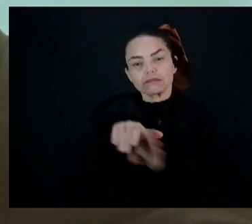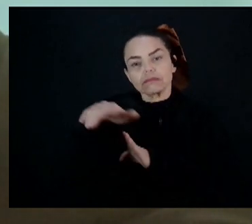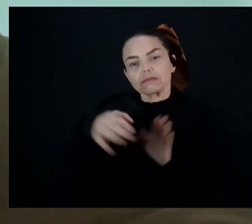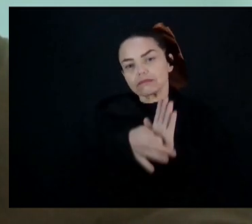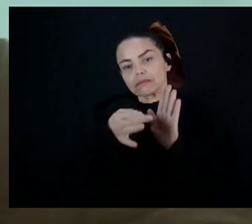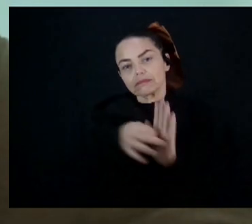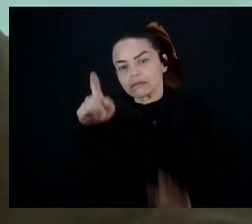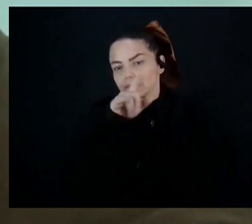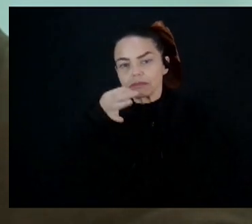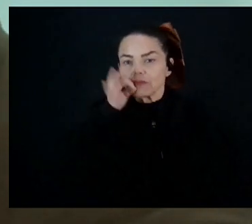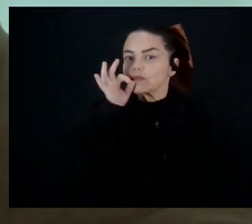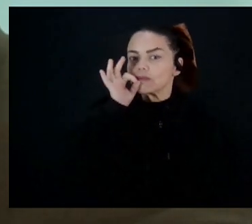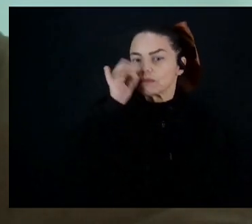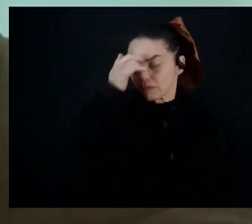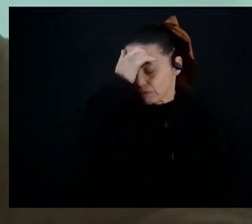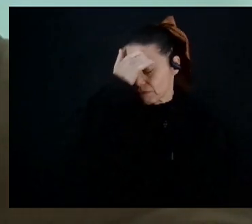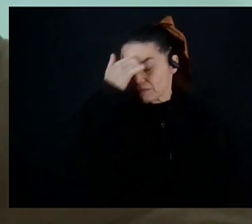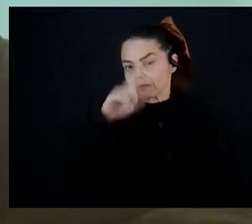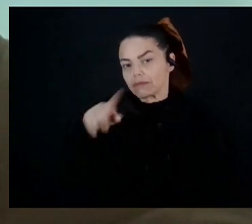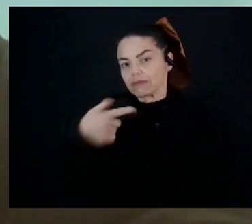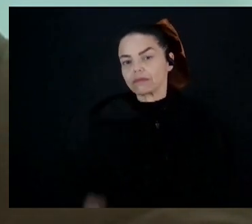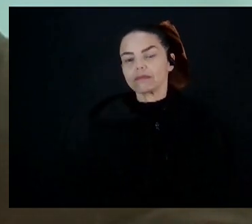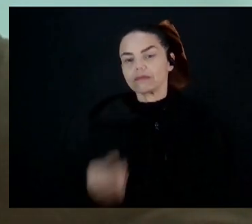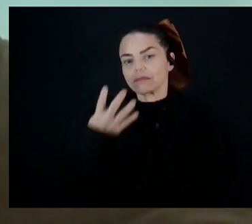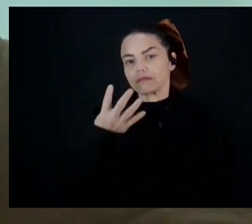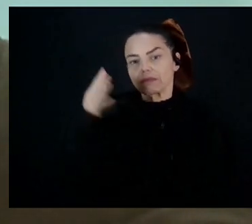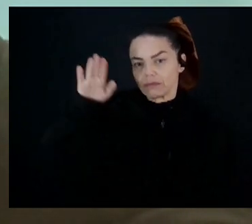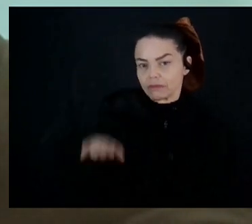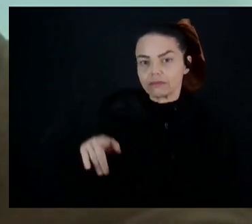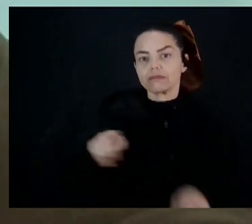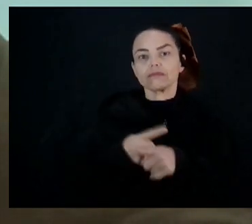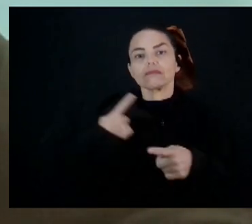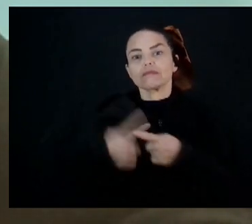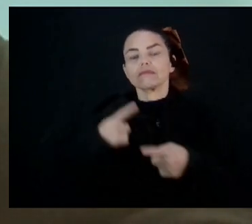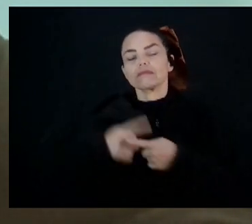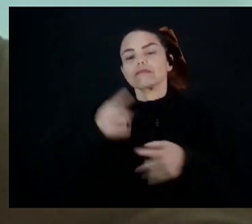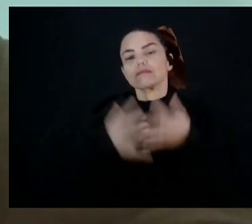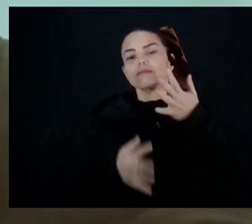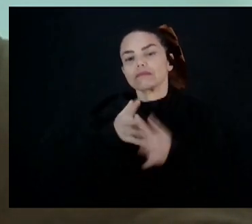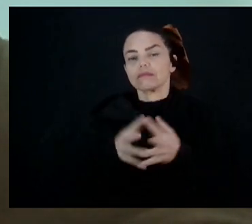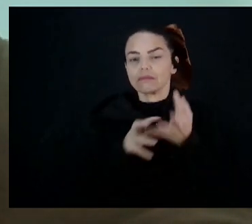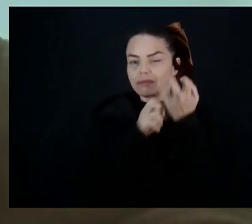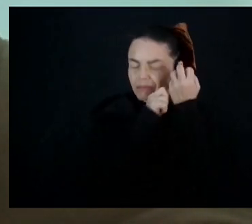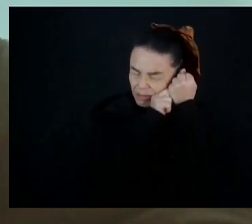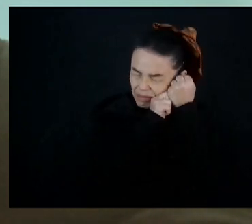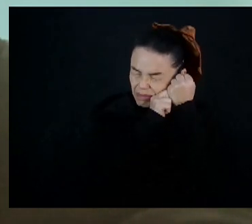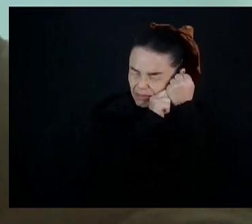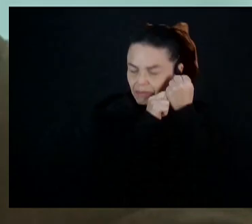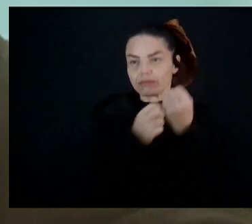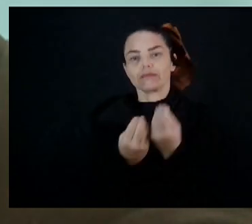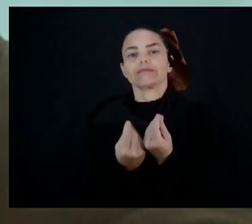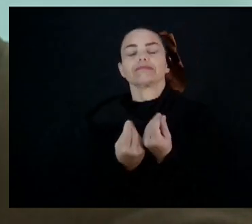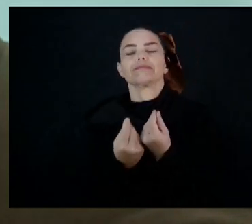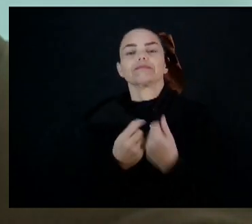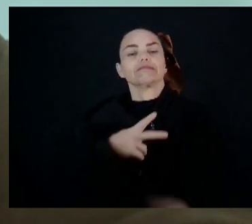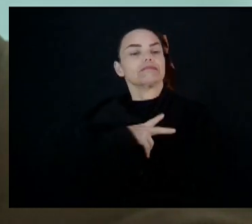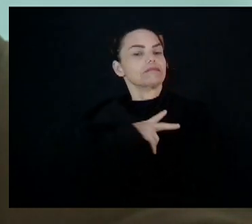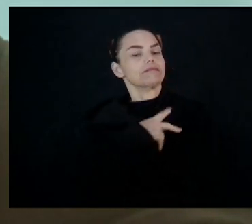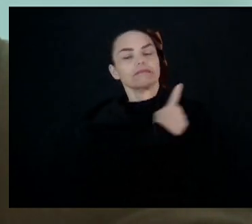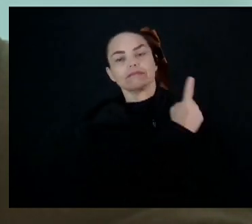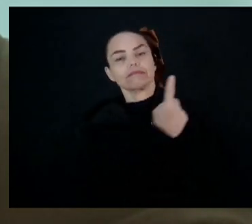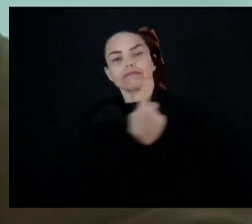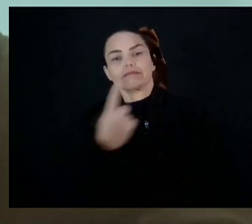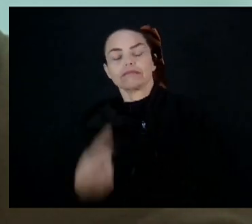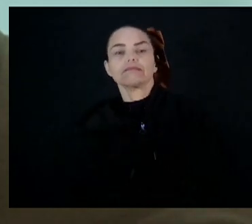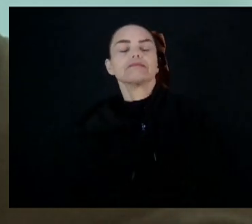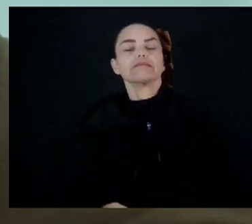café depois das 4 da tarde, porque isso pode atrapalhar o sono. Olha como isso é de sensibilidade individual, né? Mas a ideia de que